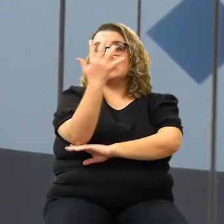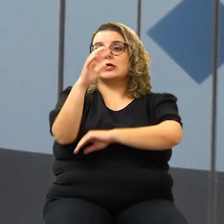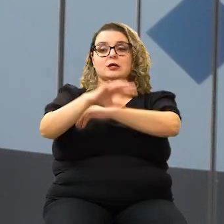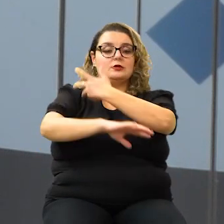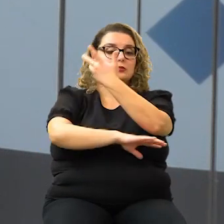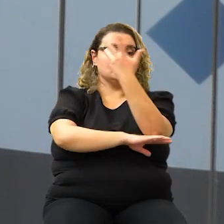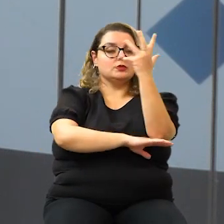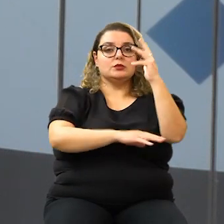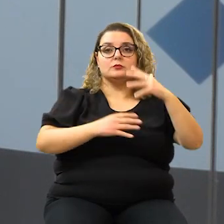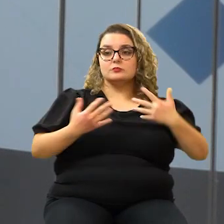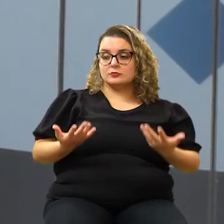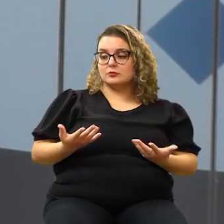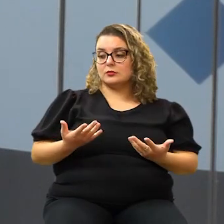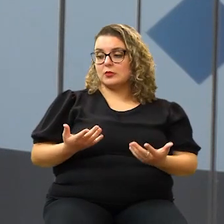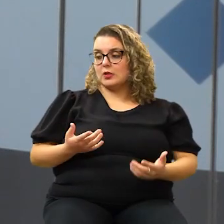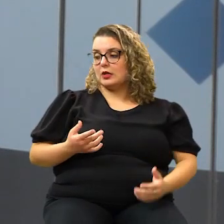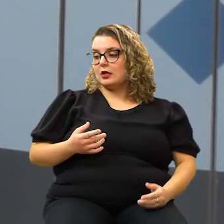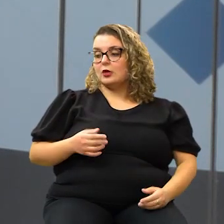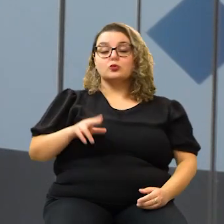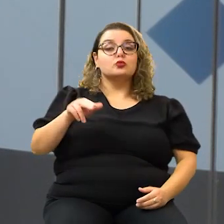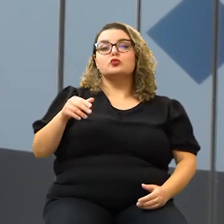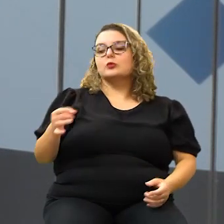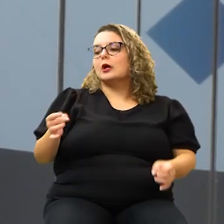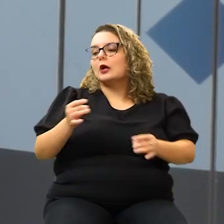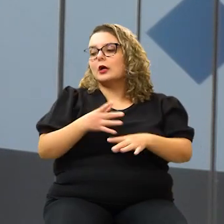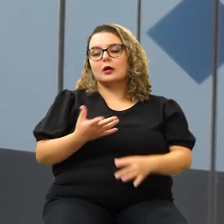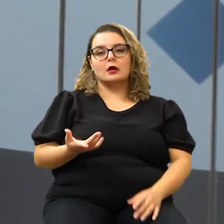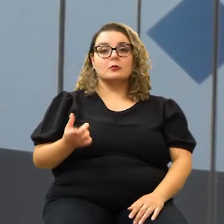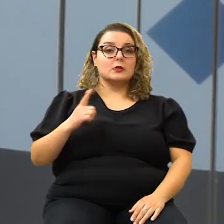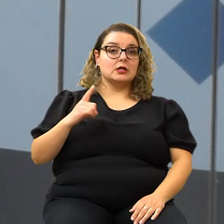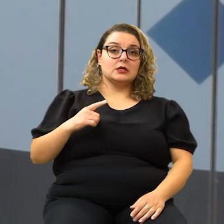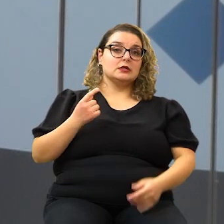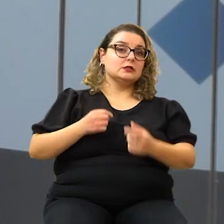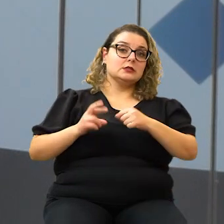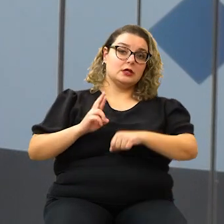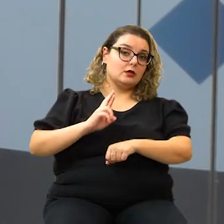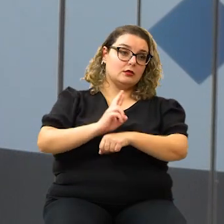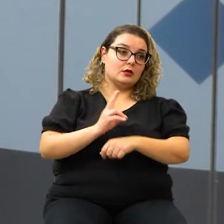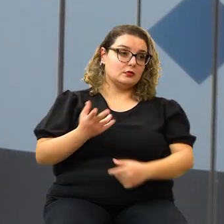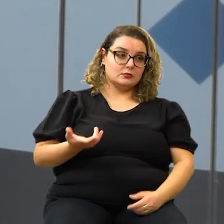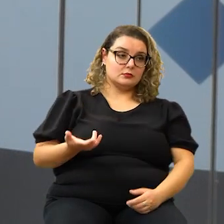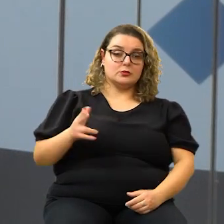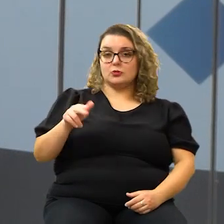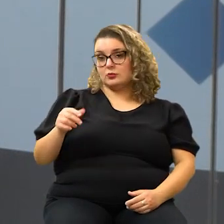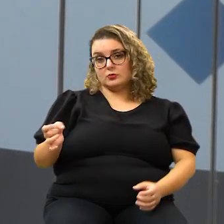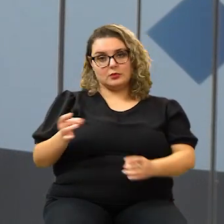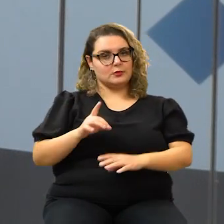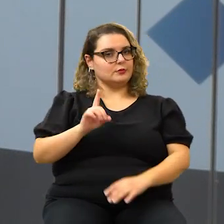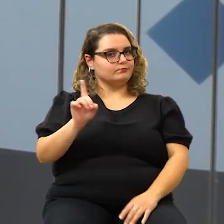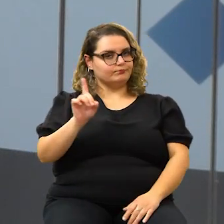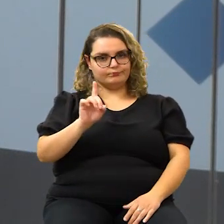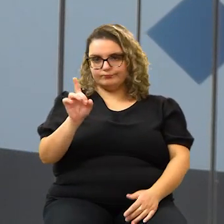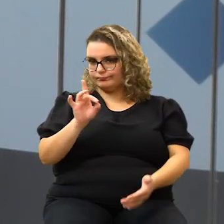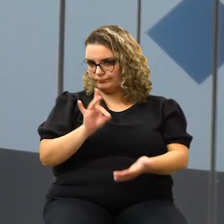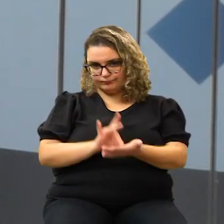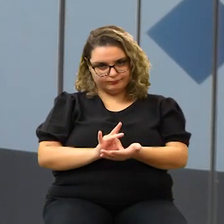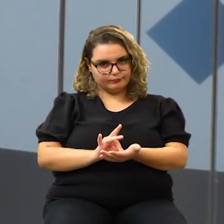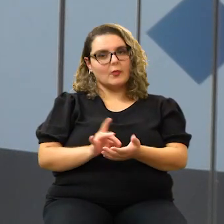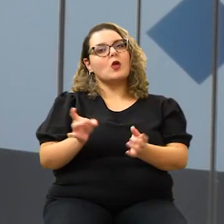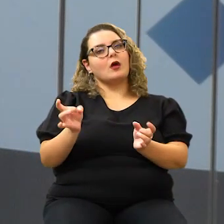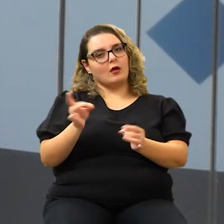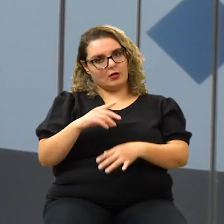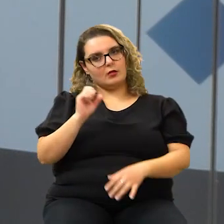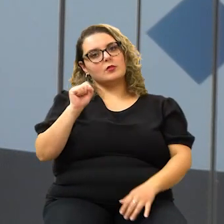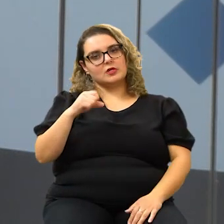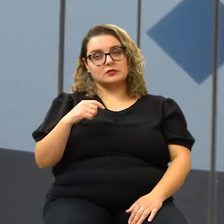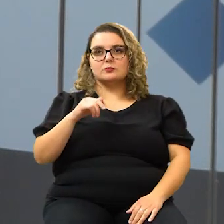é infinita, né, e a gente tem recursos aí infinitos, não é verdade, né? Então, por exemplo, nós estamos